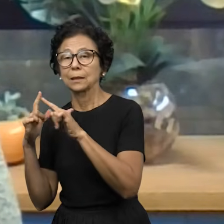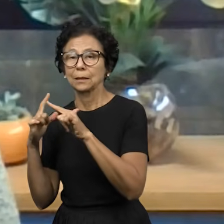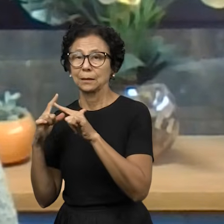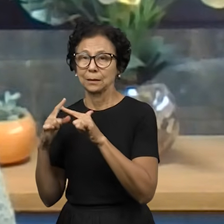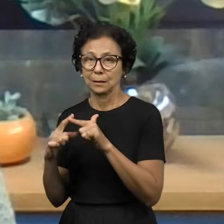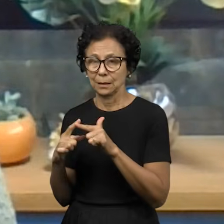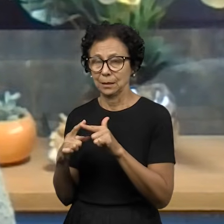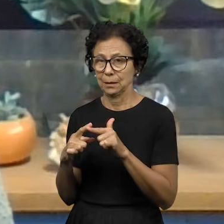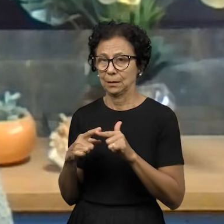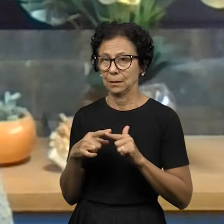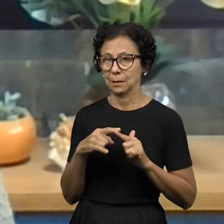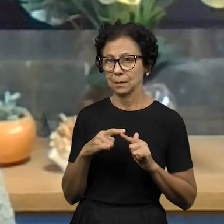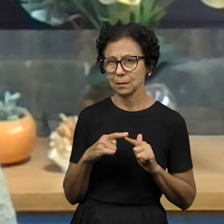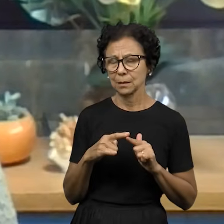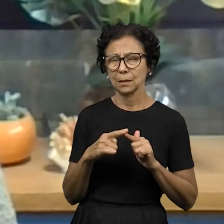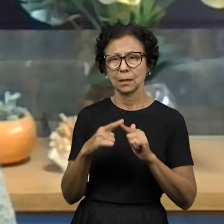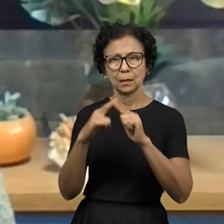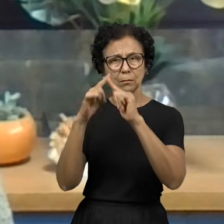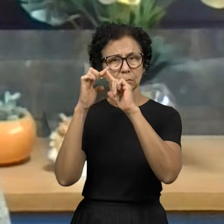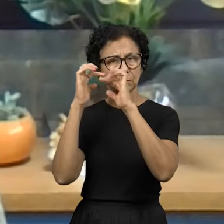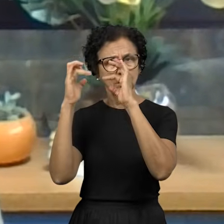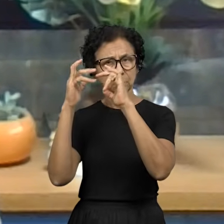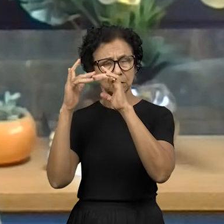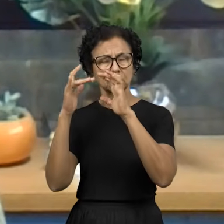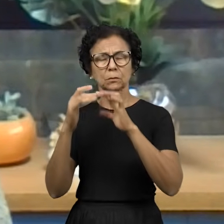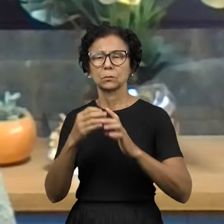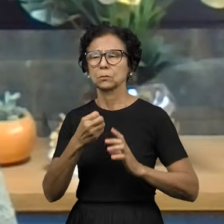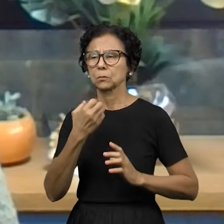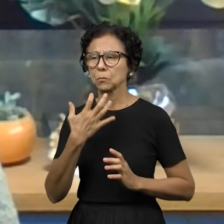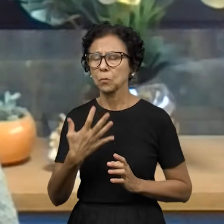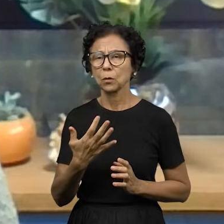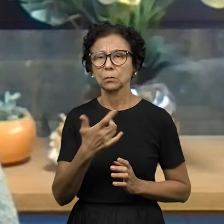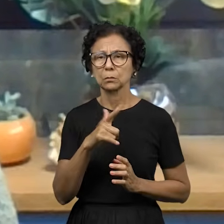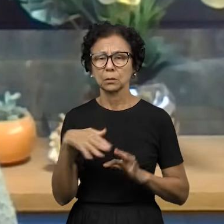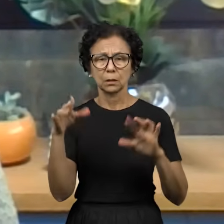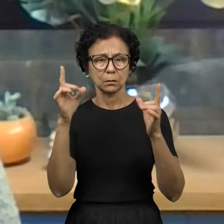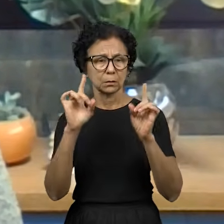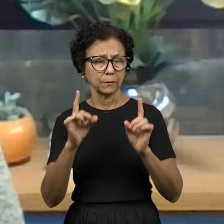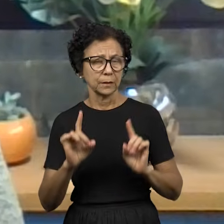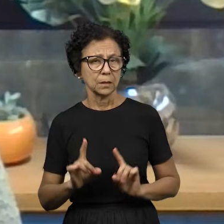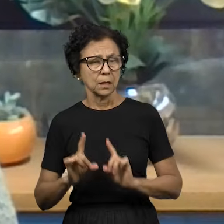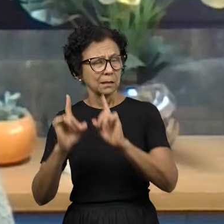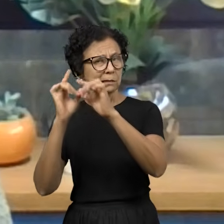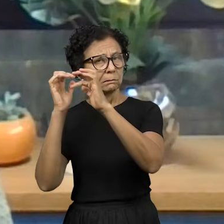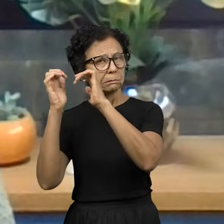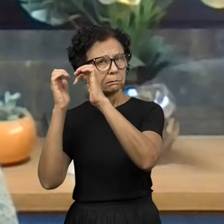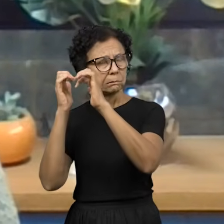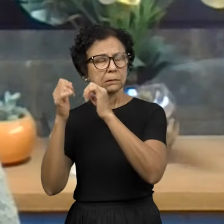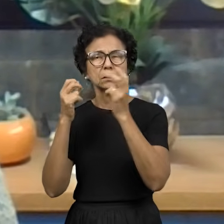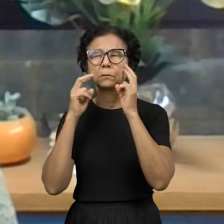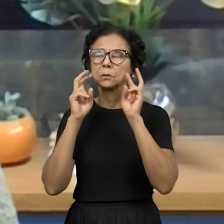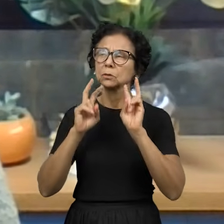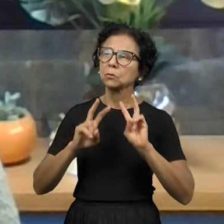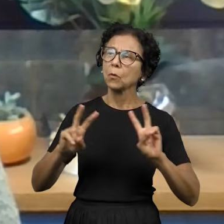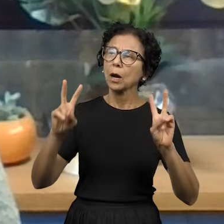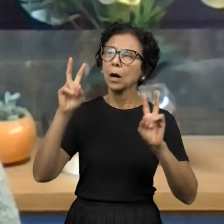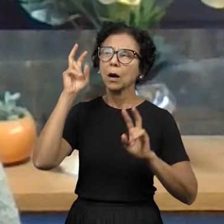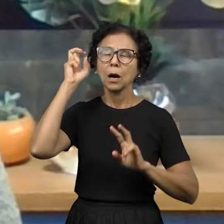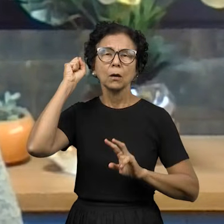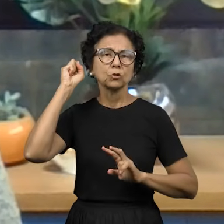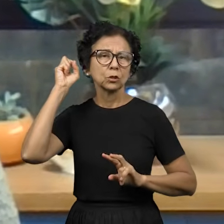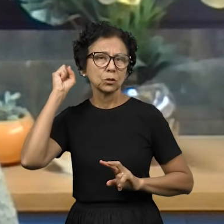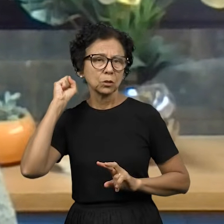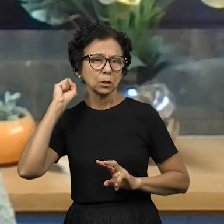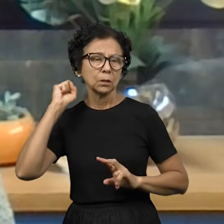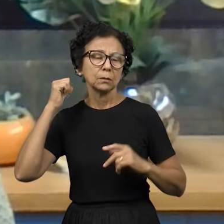se eles têm um cognitivo preservado, se eles não têm nenhuma deficiência cognitiva, visual,